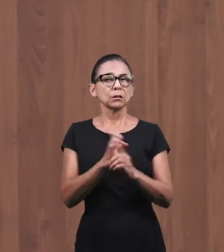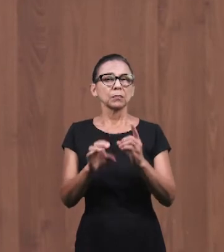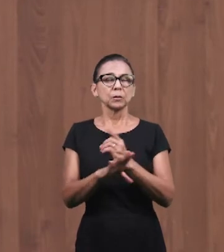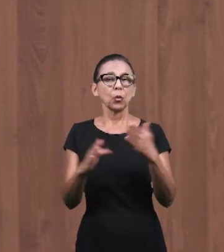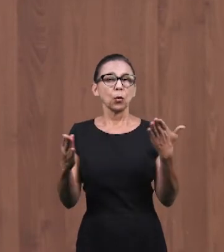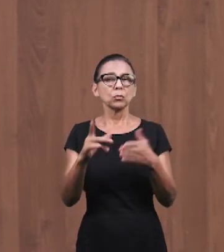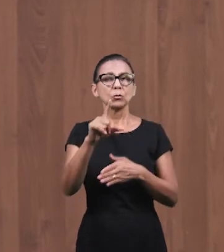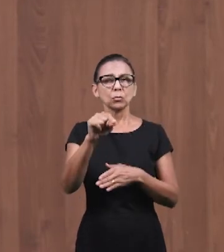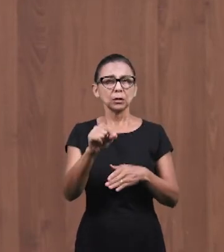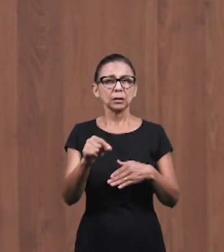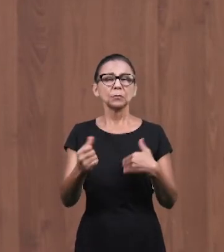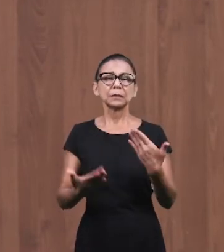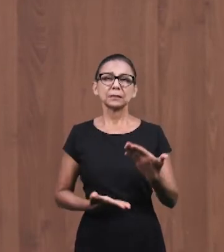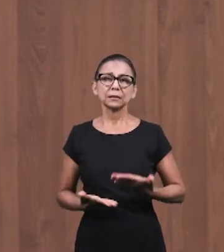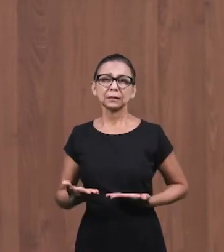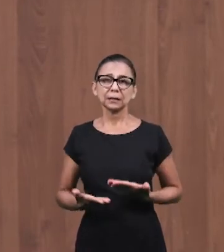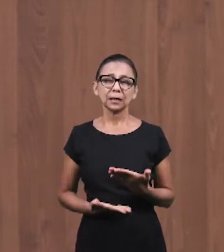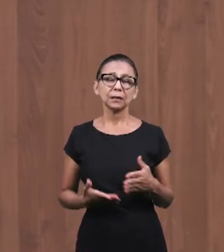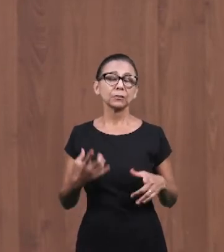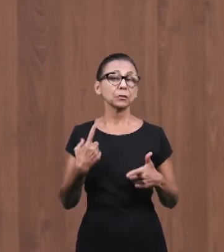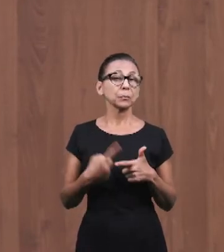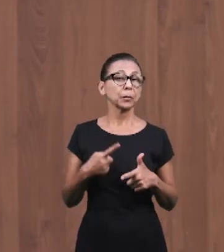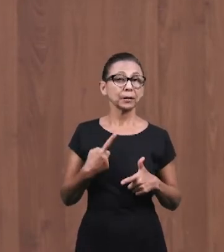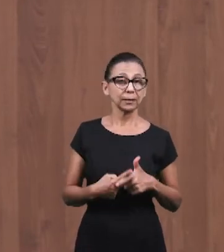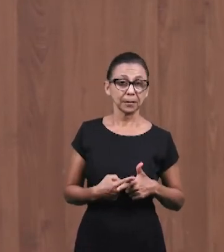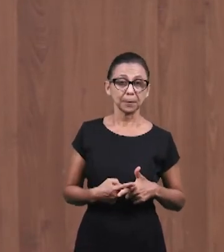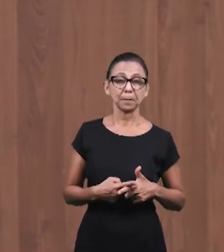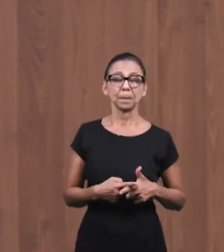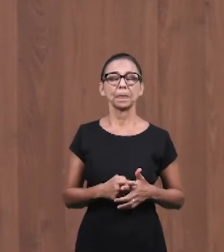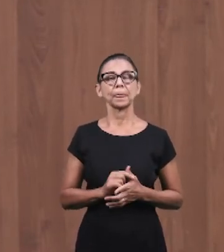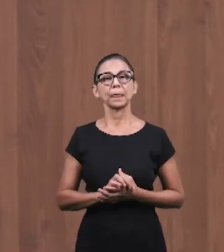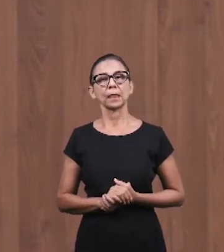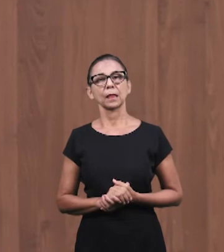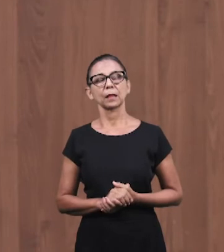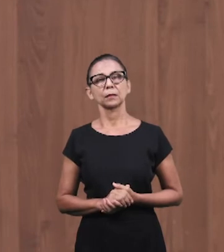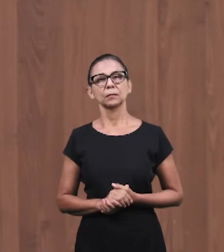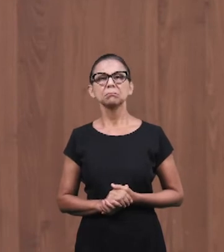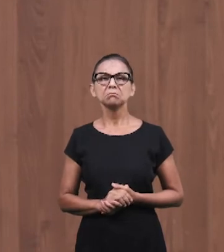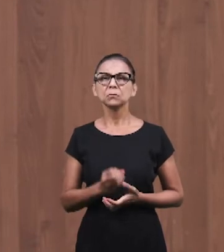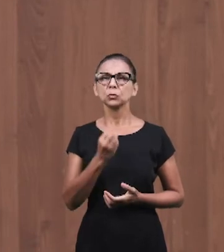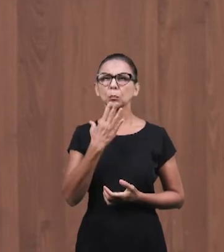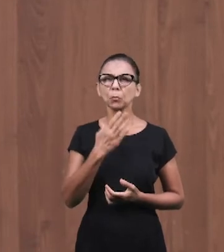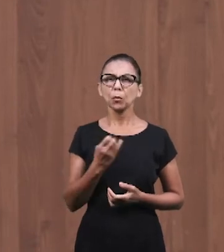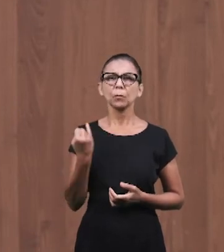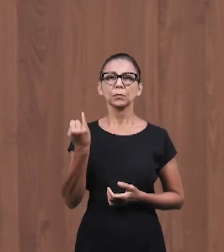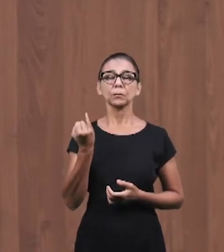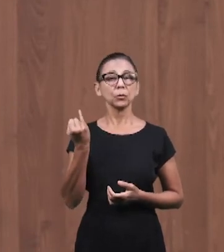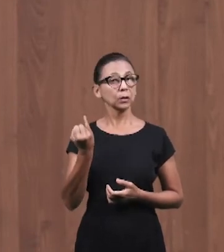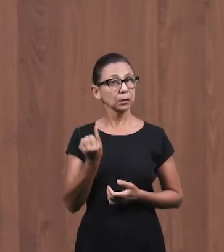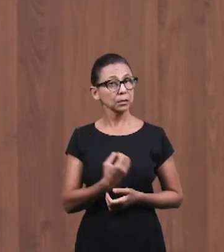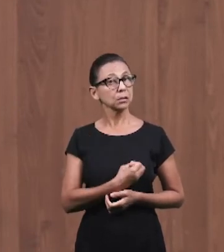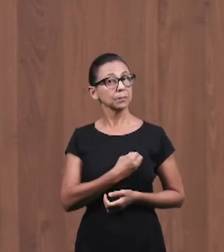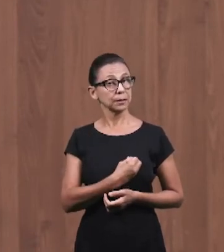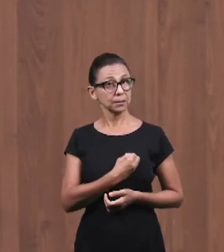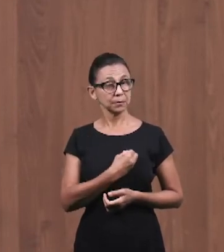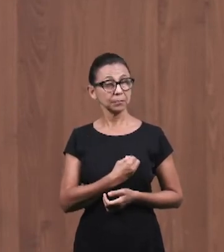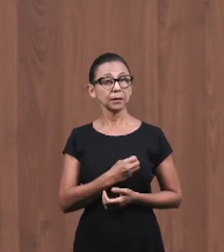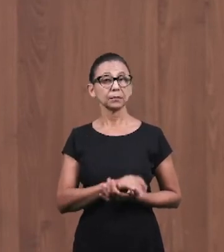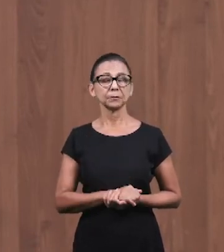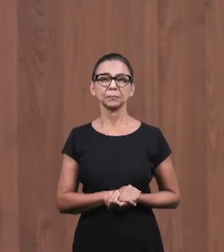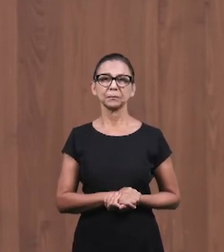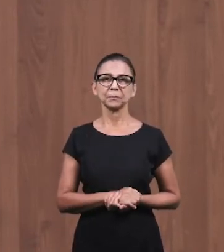nesta programação de agora. Porque nós queremos dizer para os irmãos que nós damos muito valor a isso. É muito importante os irmãos participarem com